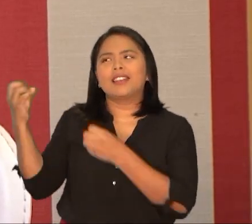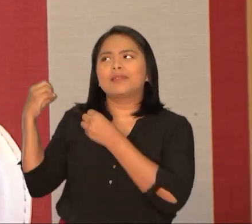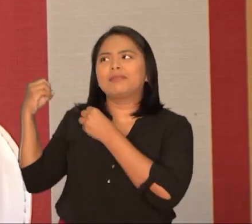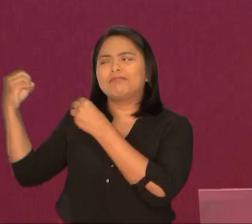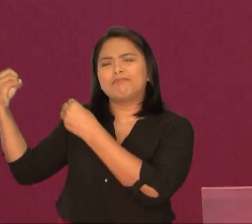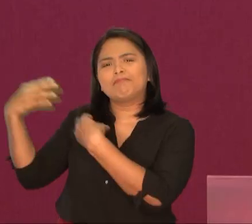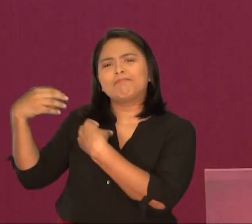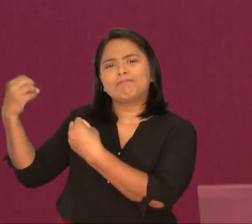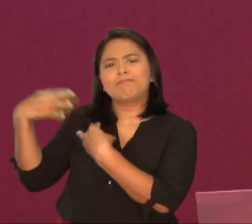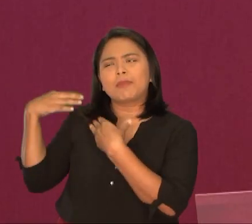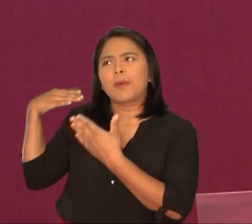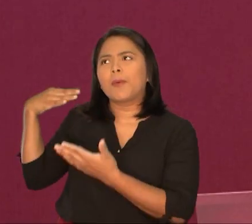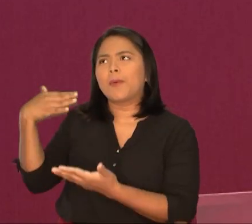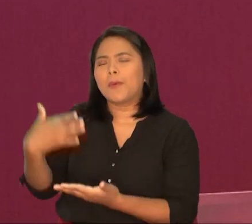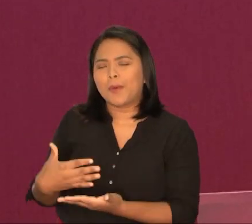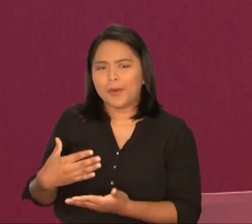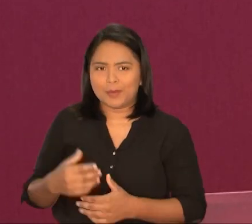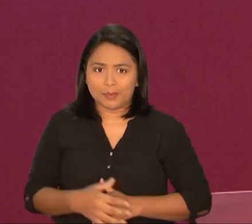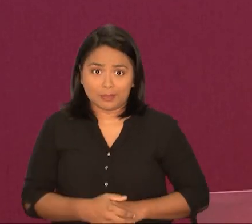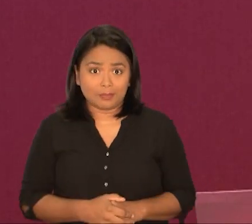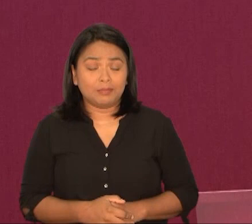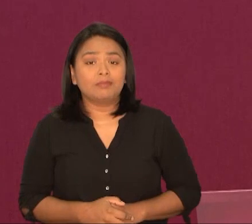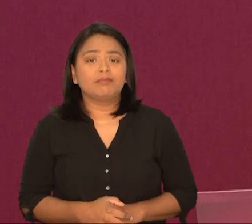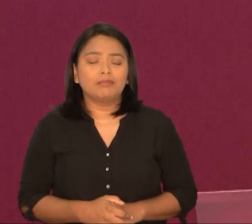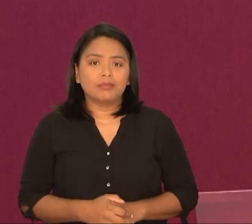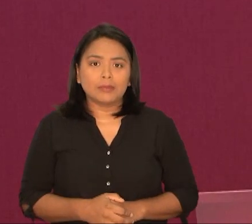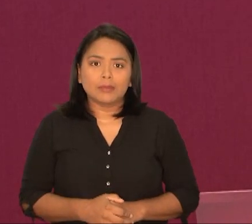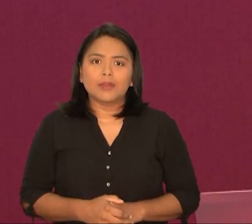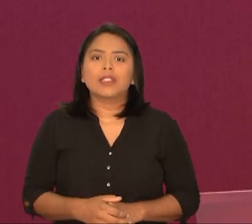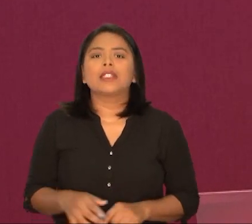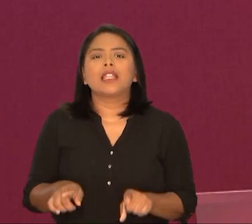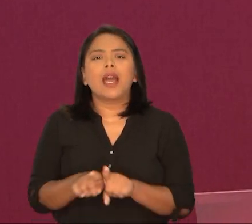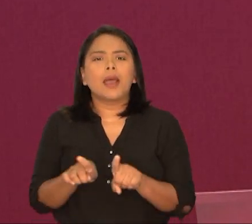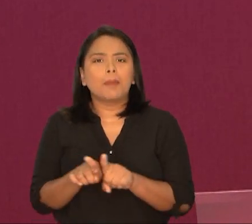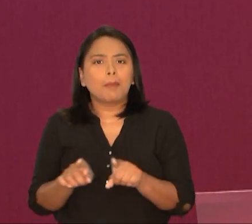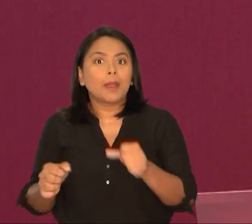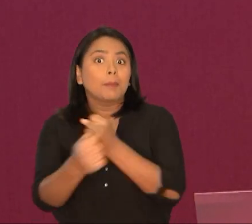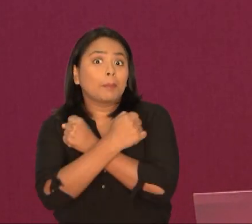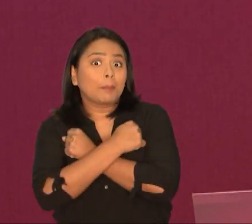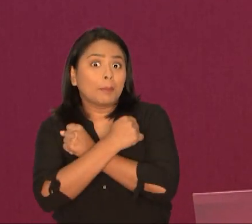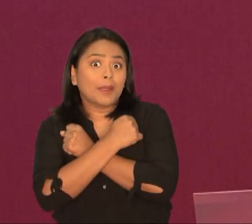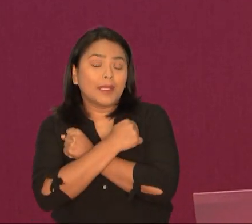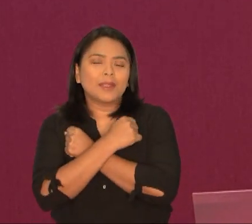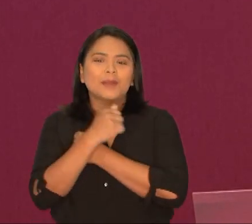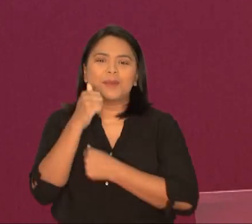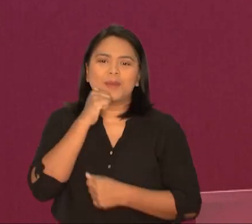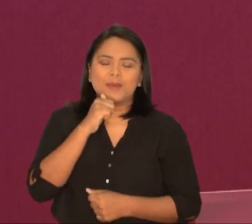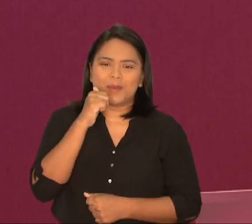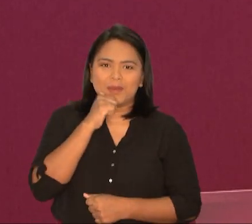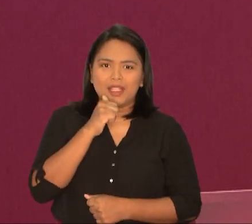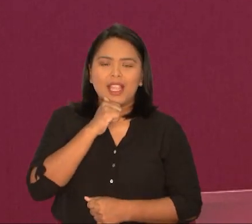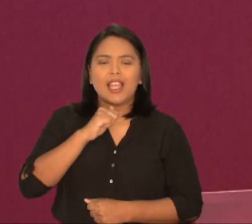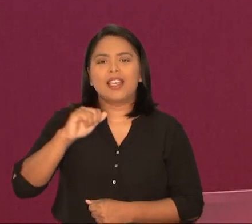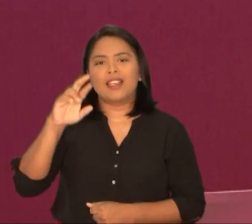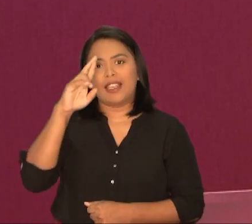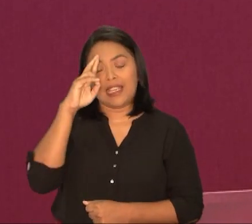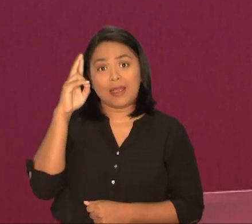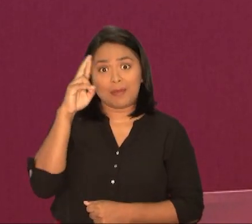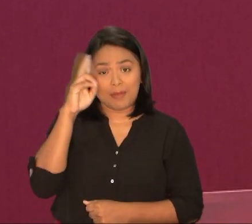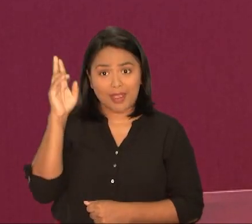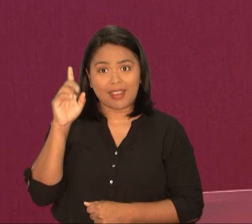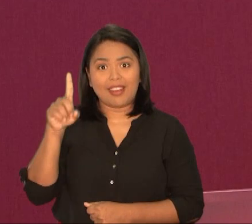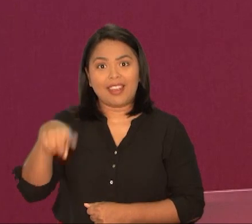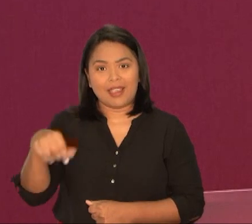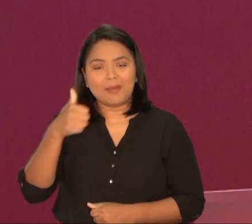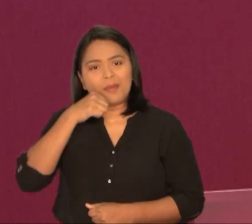dos anos. Que lindo, Jéssica. Nós também queremos enviar um abraço para a Rebeca de Alencar. Ela que é mãe do Lorris